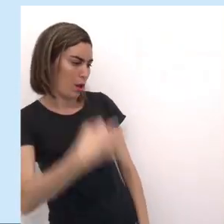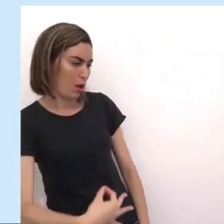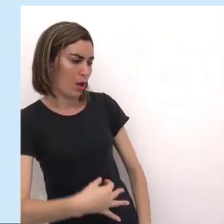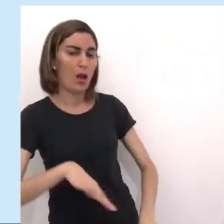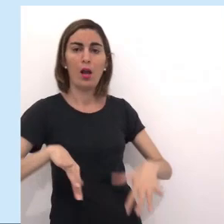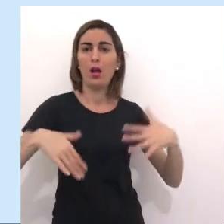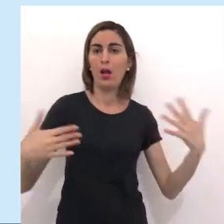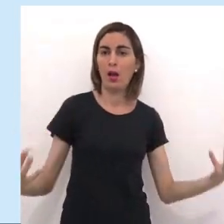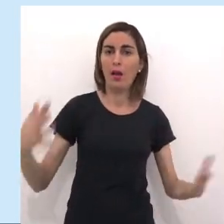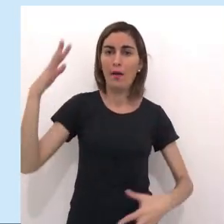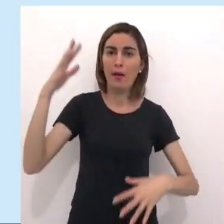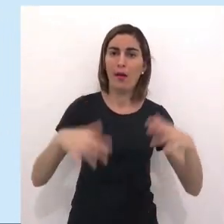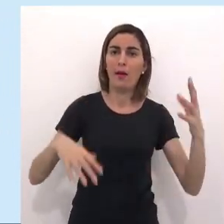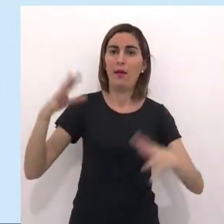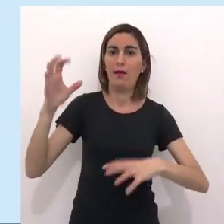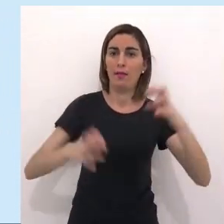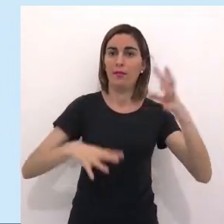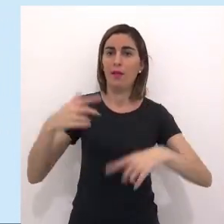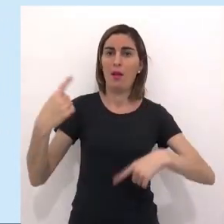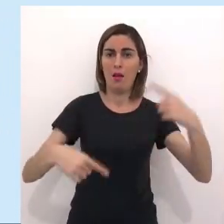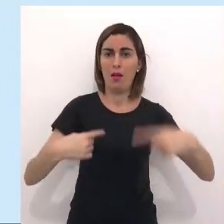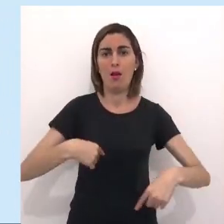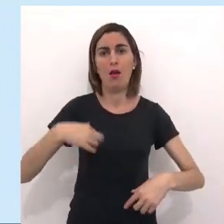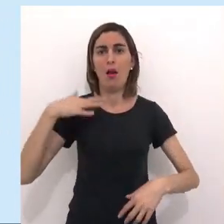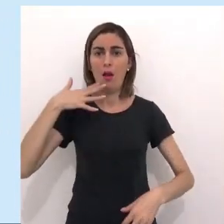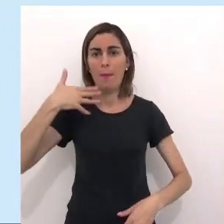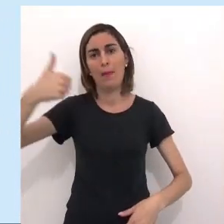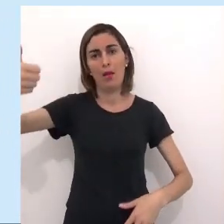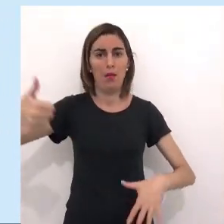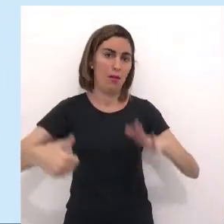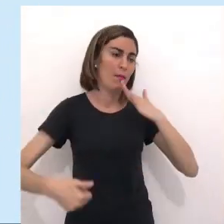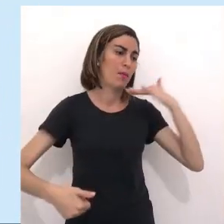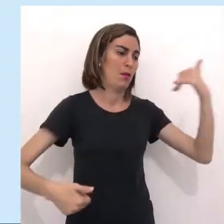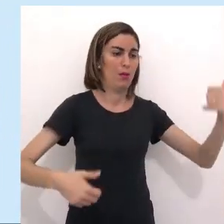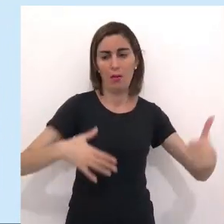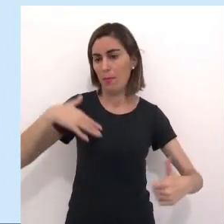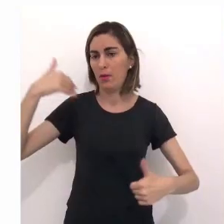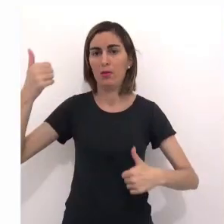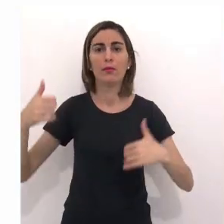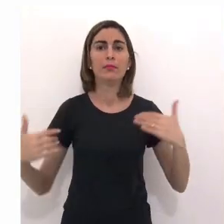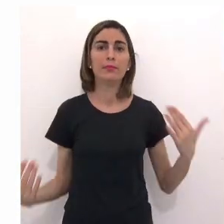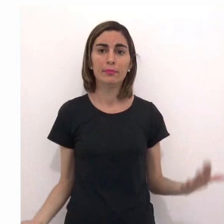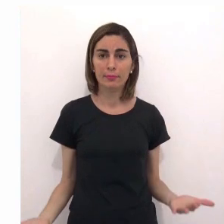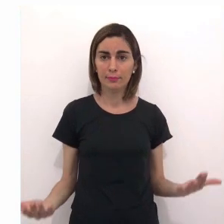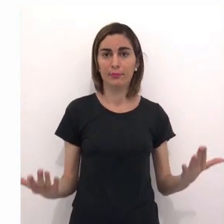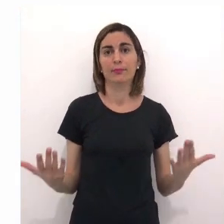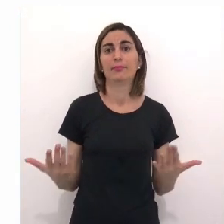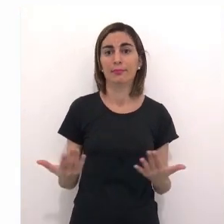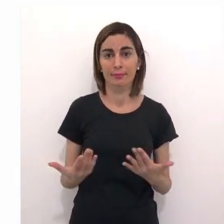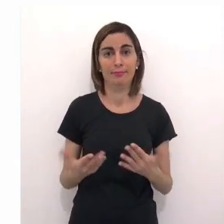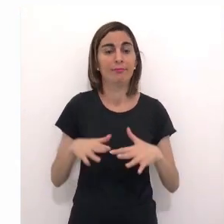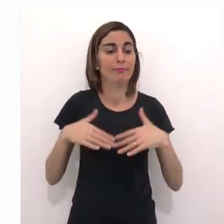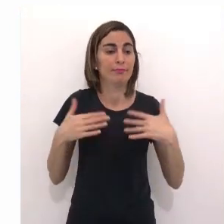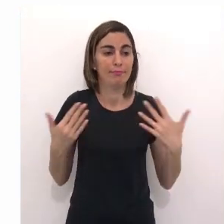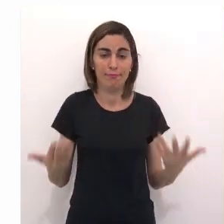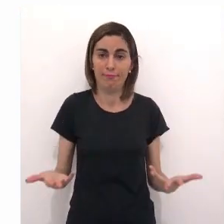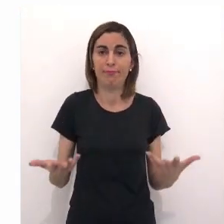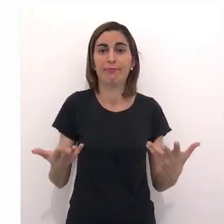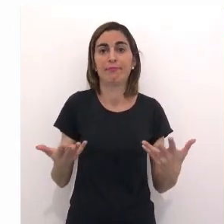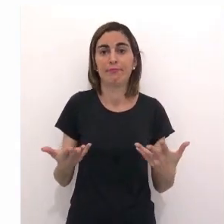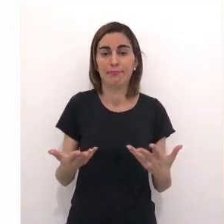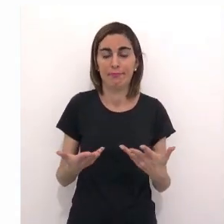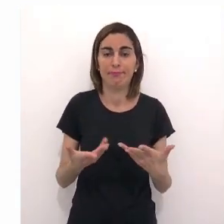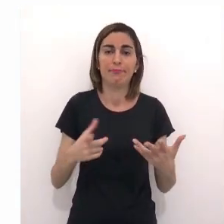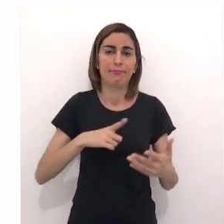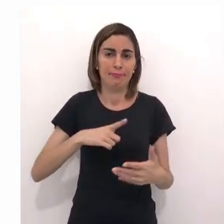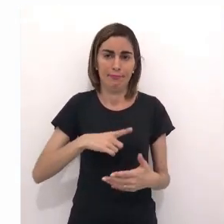filosofia religiosa, a minha filiação é melhor do que a sua. É isso. Então os